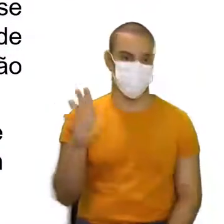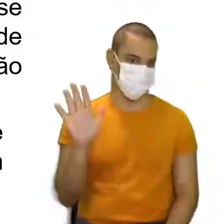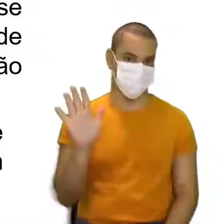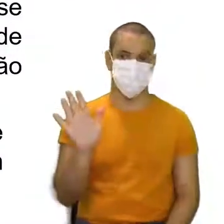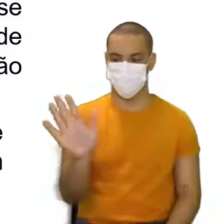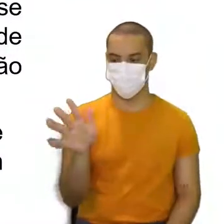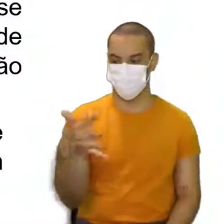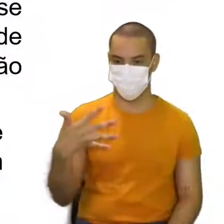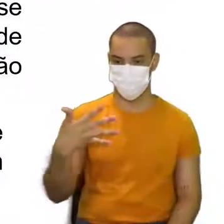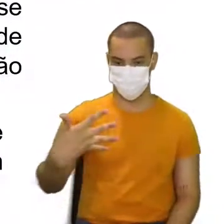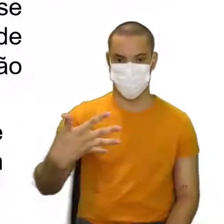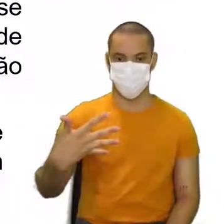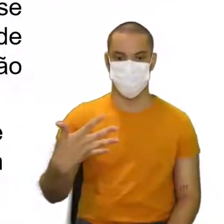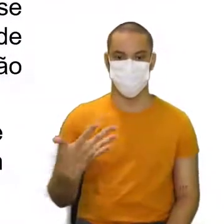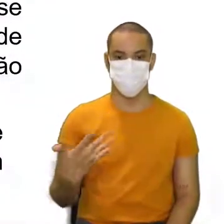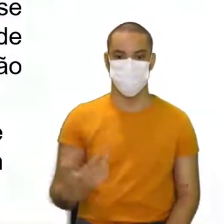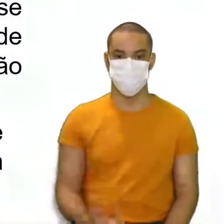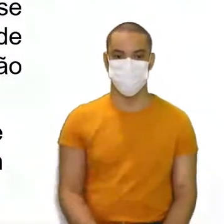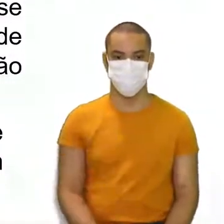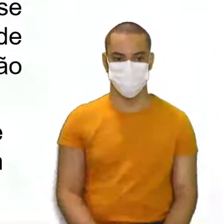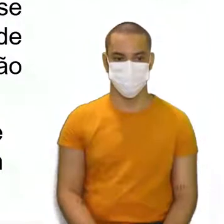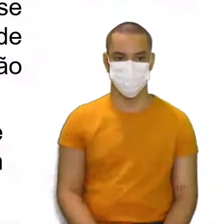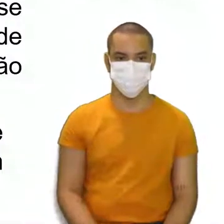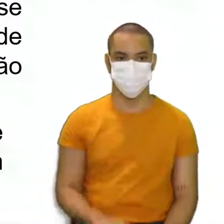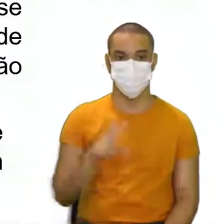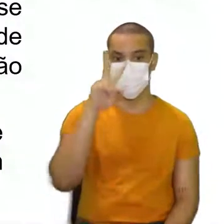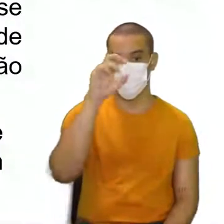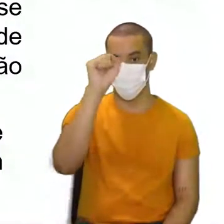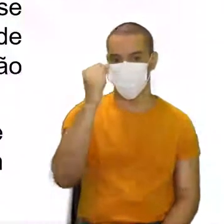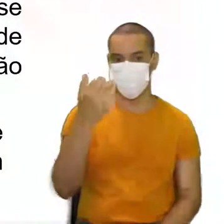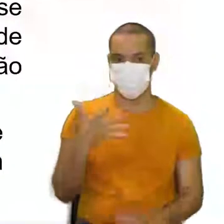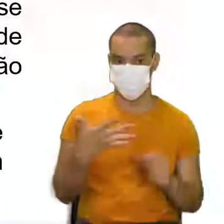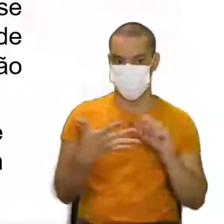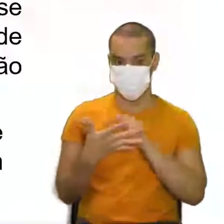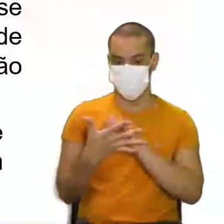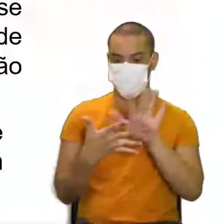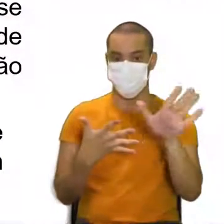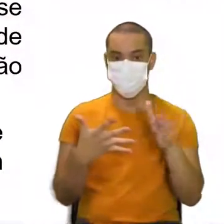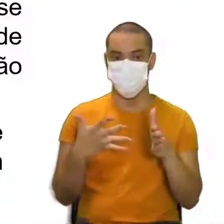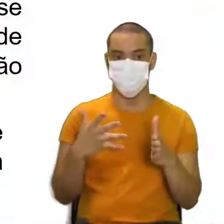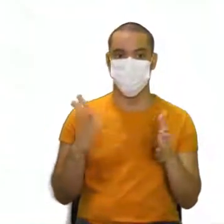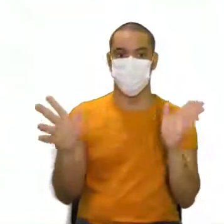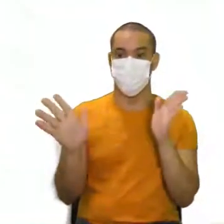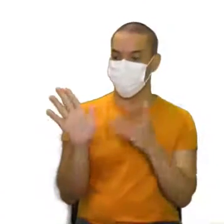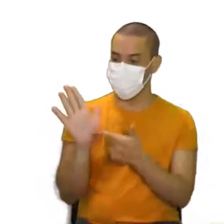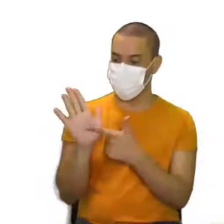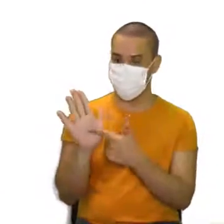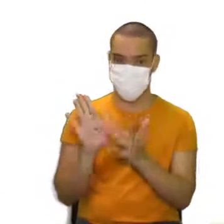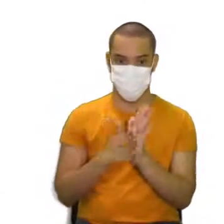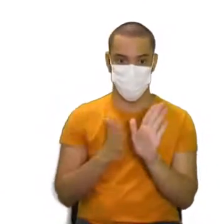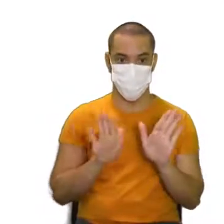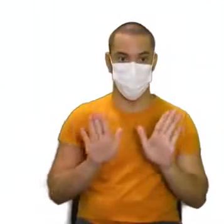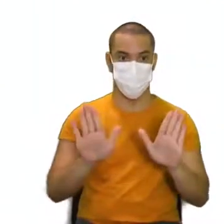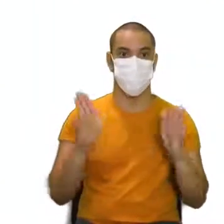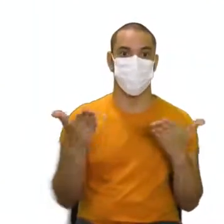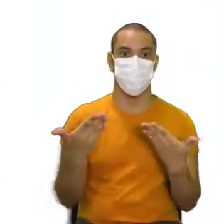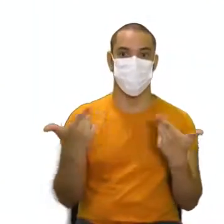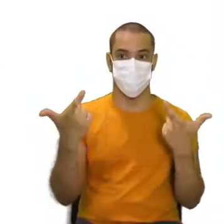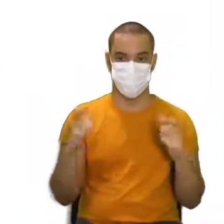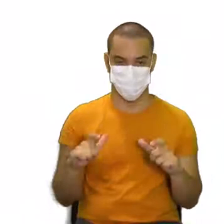fala aí né a direção da mãozada olha aqui ó força saindo na direção da Palma da Mão